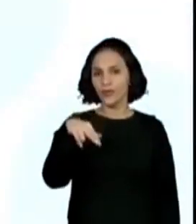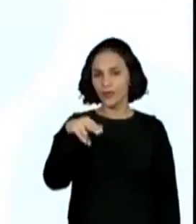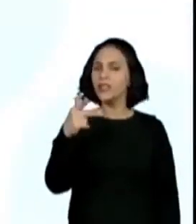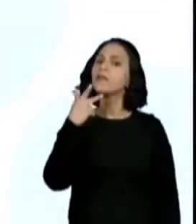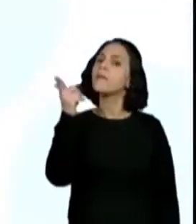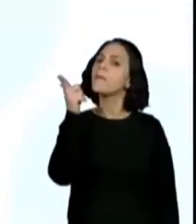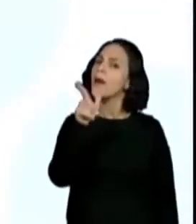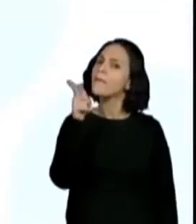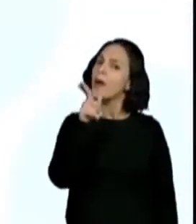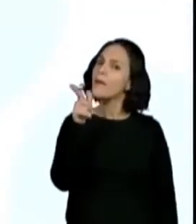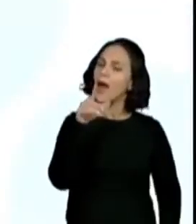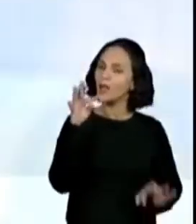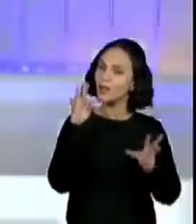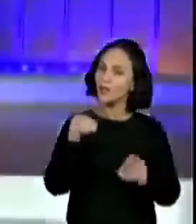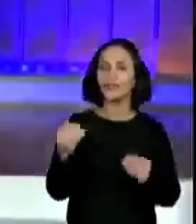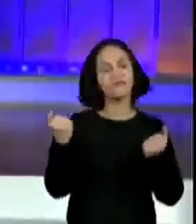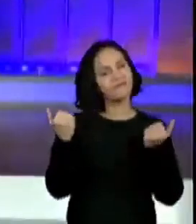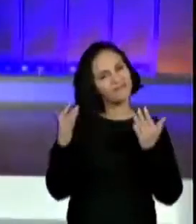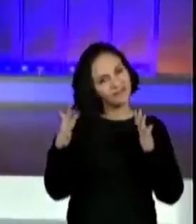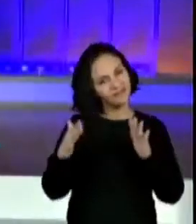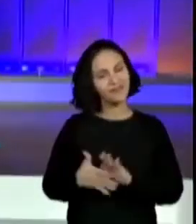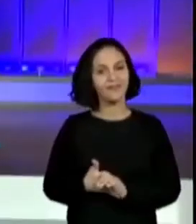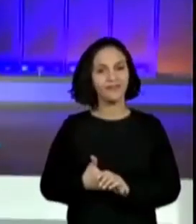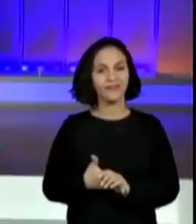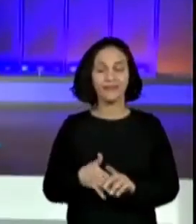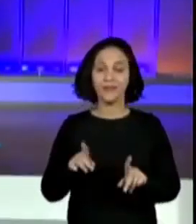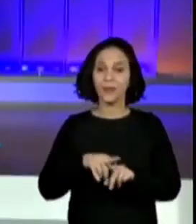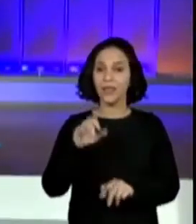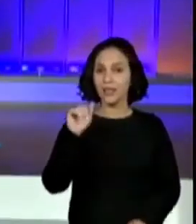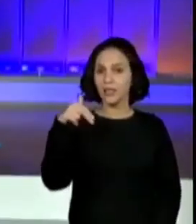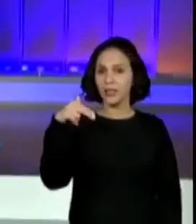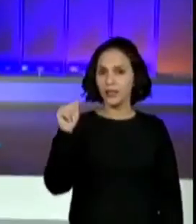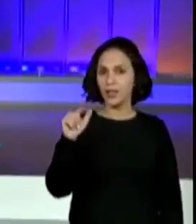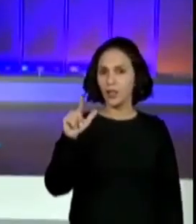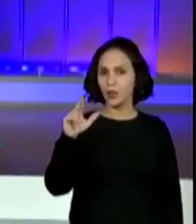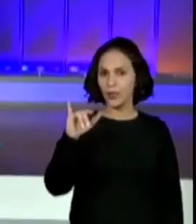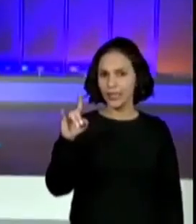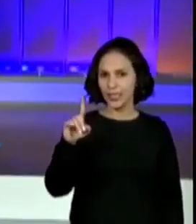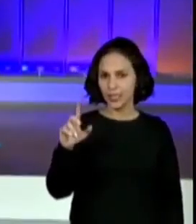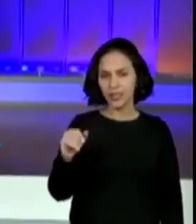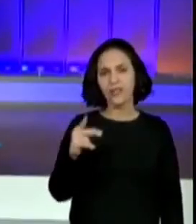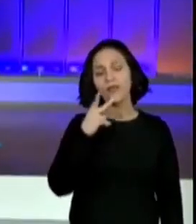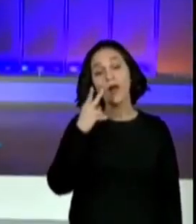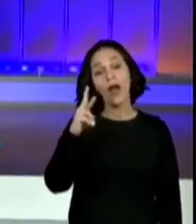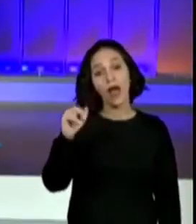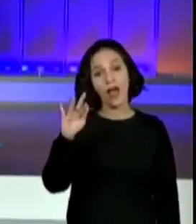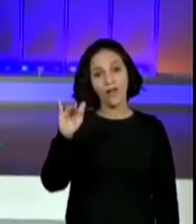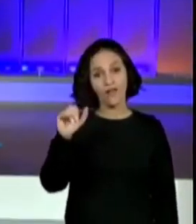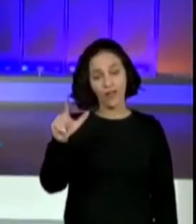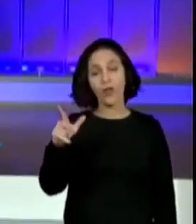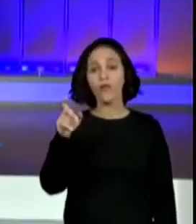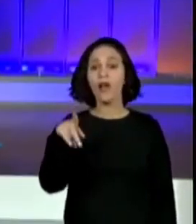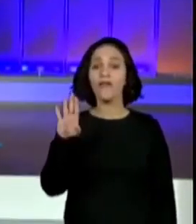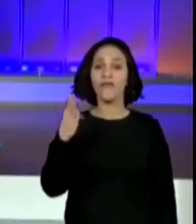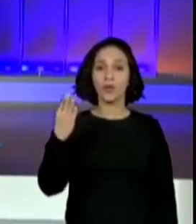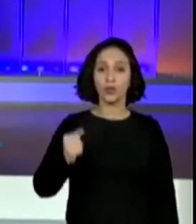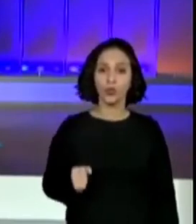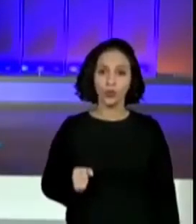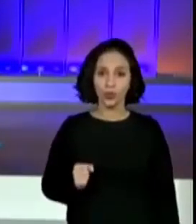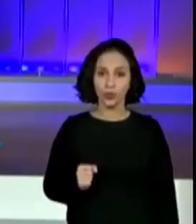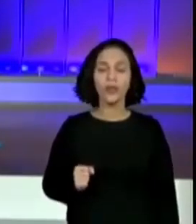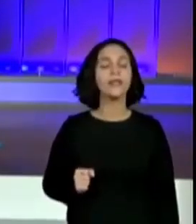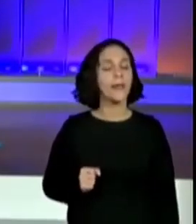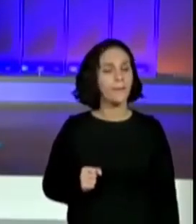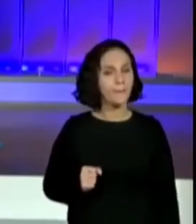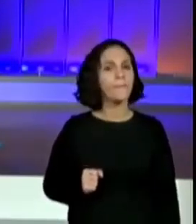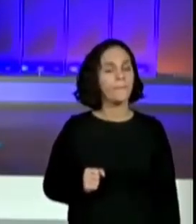acertando tudo muito bem e a professora Ana luí falou que o Rafael falou que é falsa o aluno Rafael falou